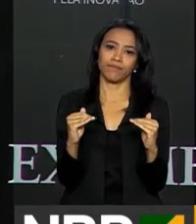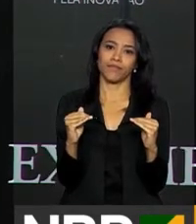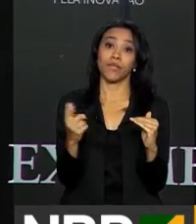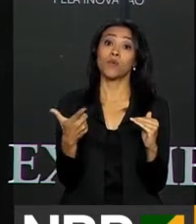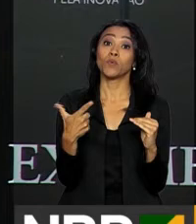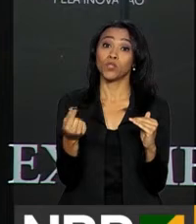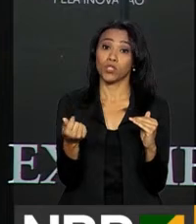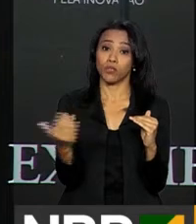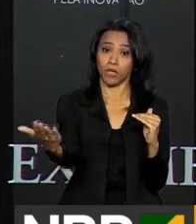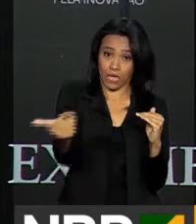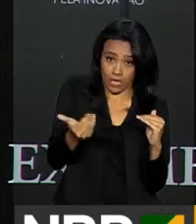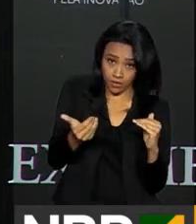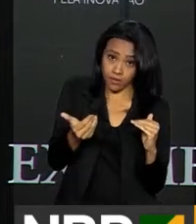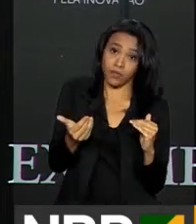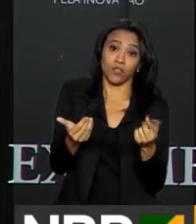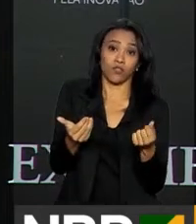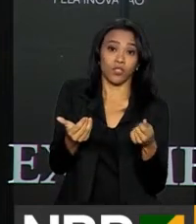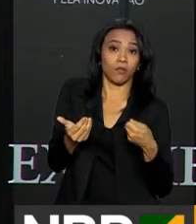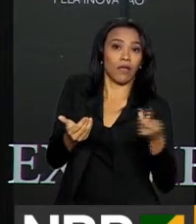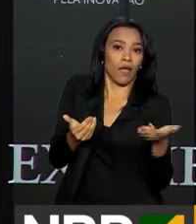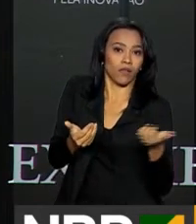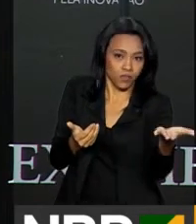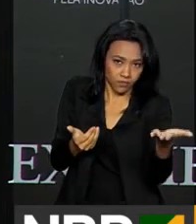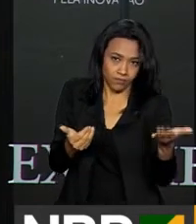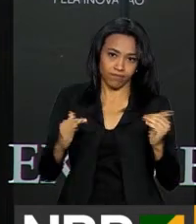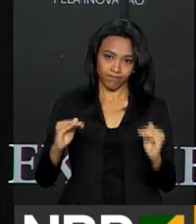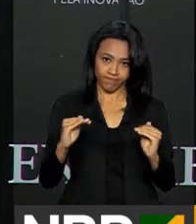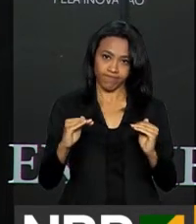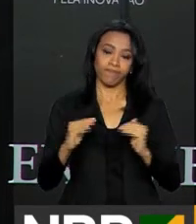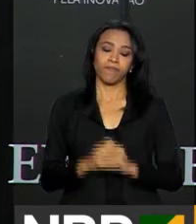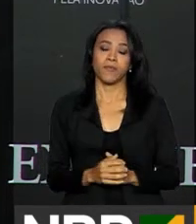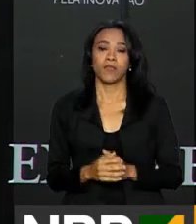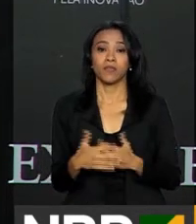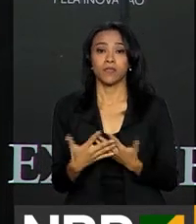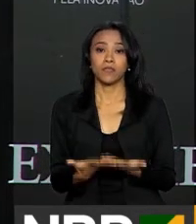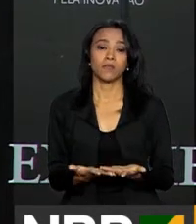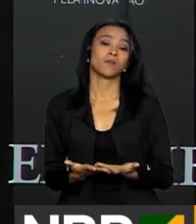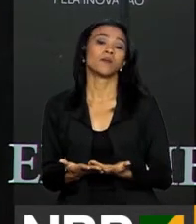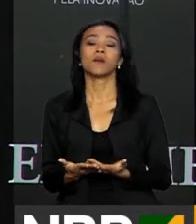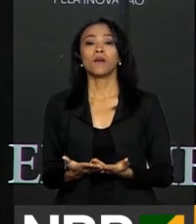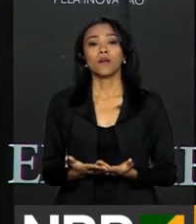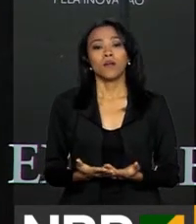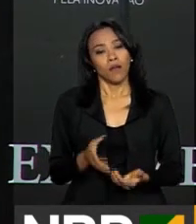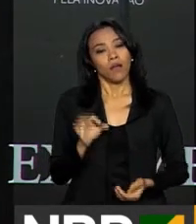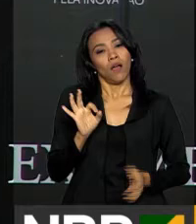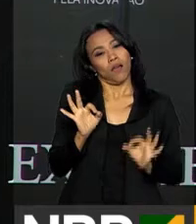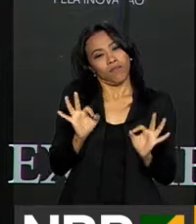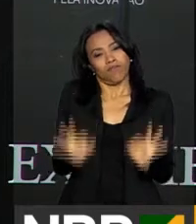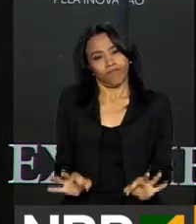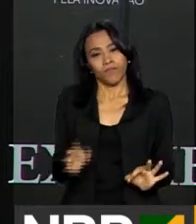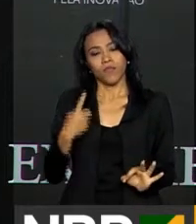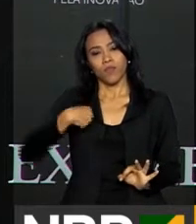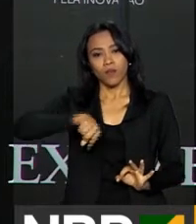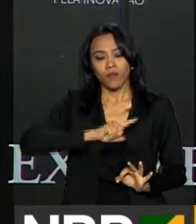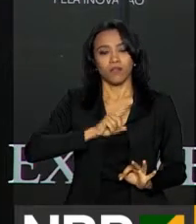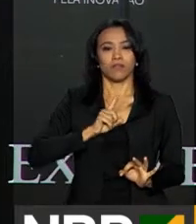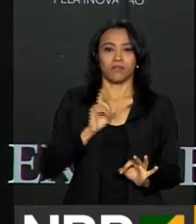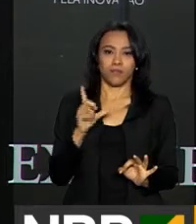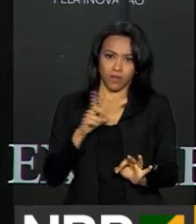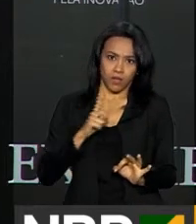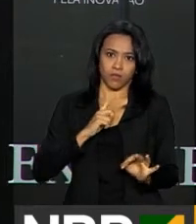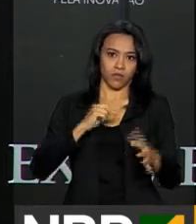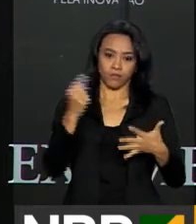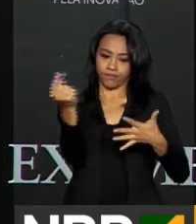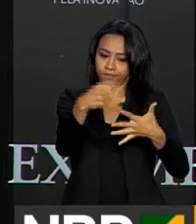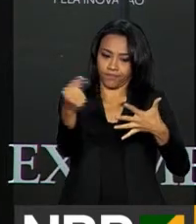que se arrecada e aquilo que se gasta. Então, agora, realmente, como nós enfrentamos todas essas